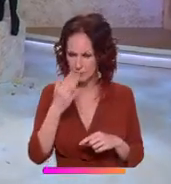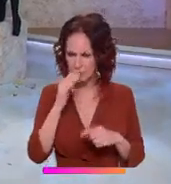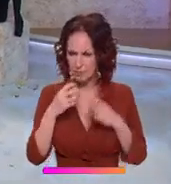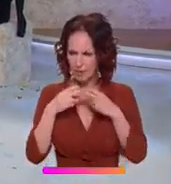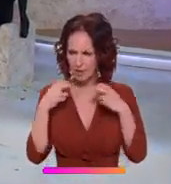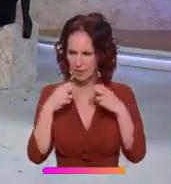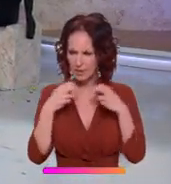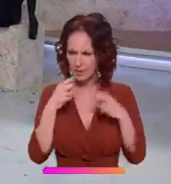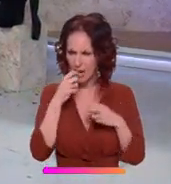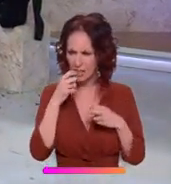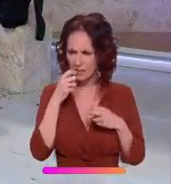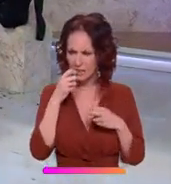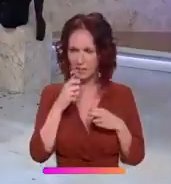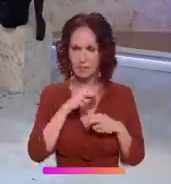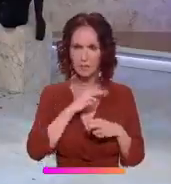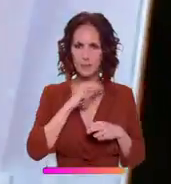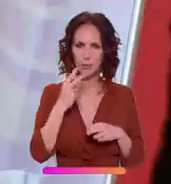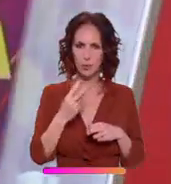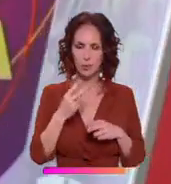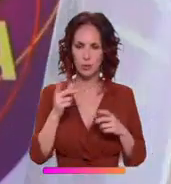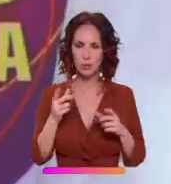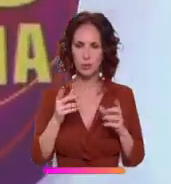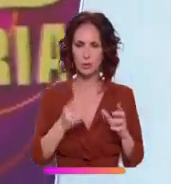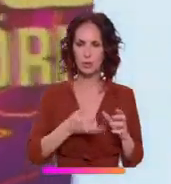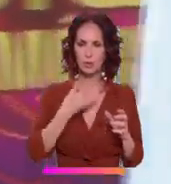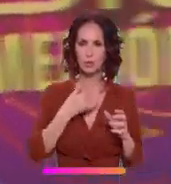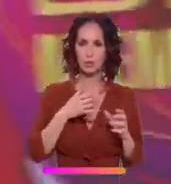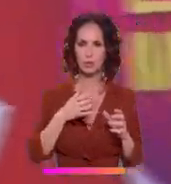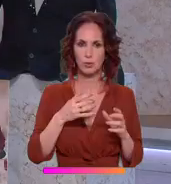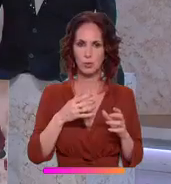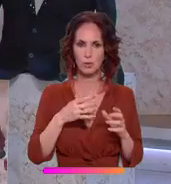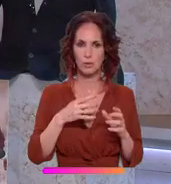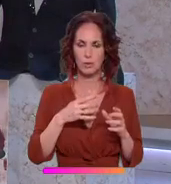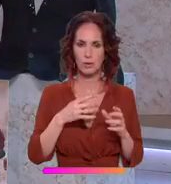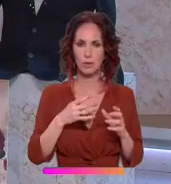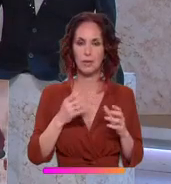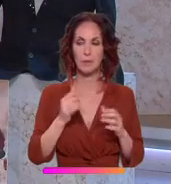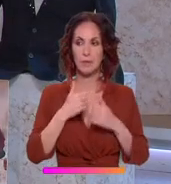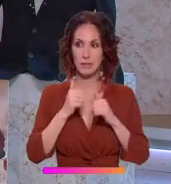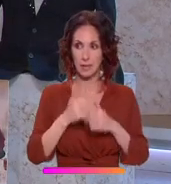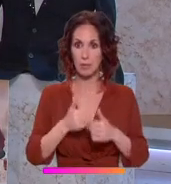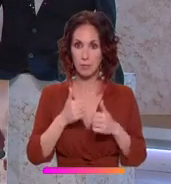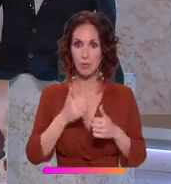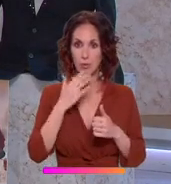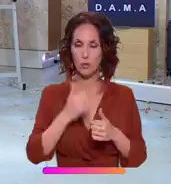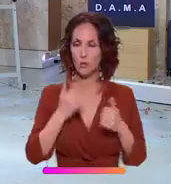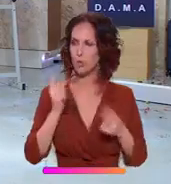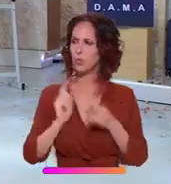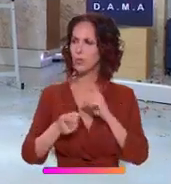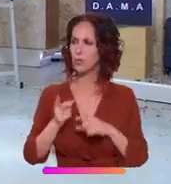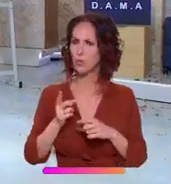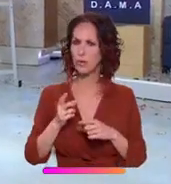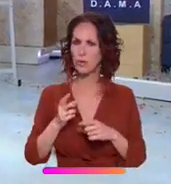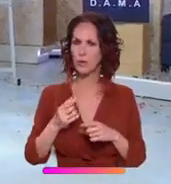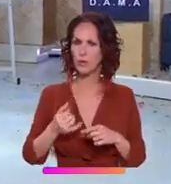elástica. Não. Não, é estes dois prémios, ponto. E vocês pensam assim, já é bom, digam lá, já é bom. O que foi, Maria? Eu